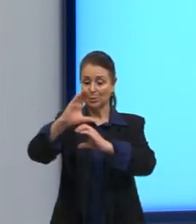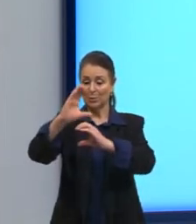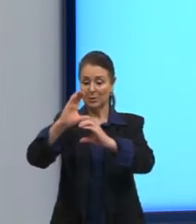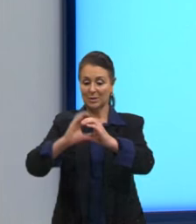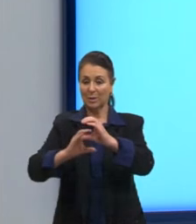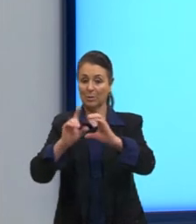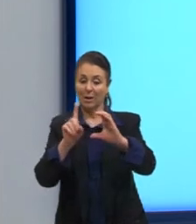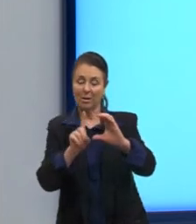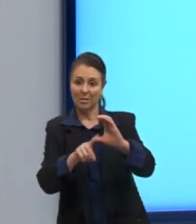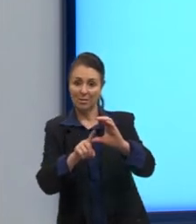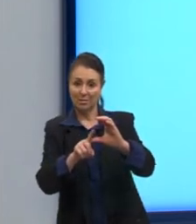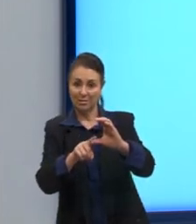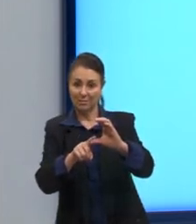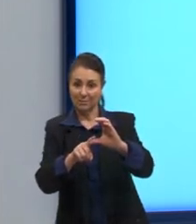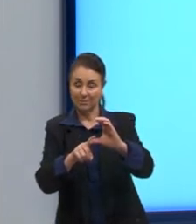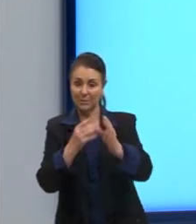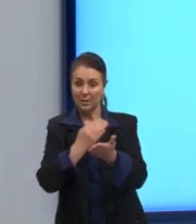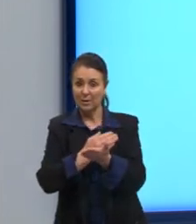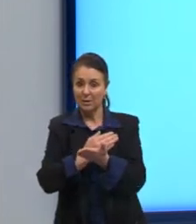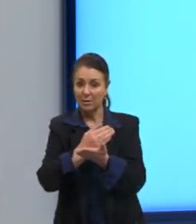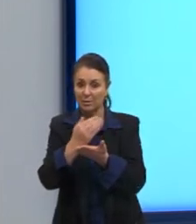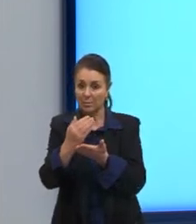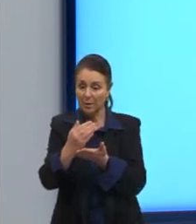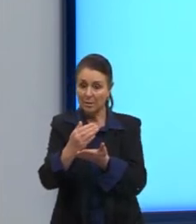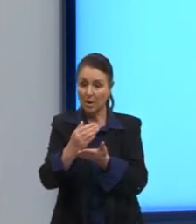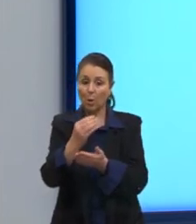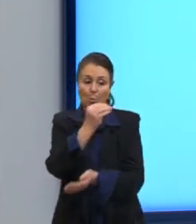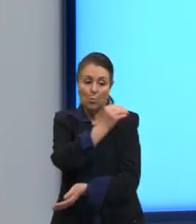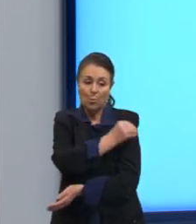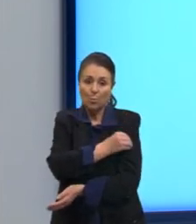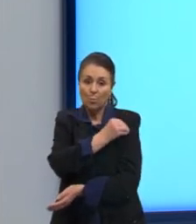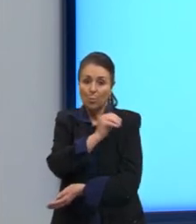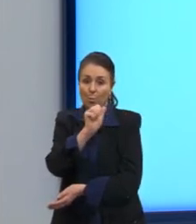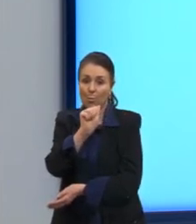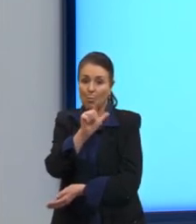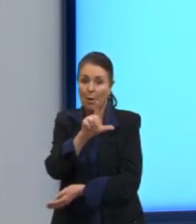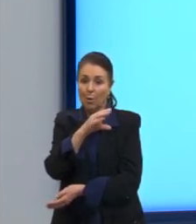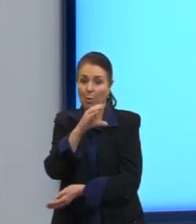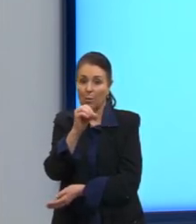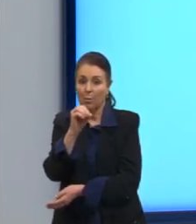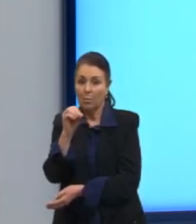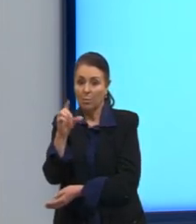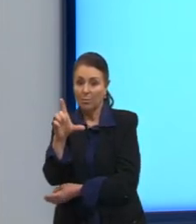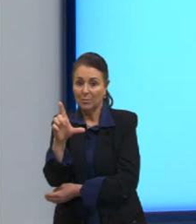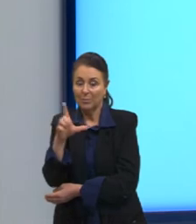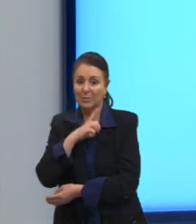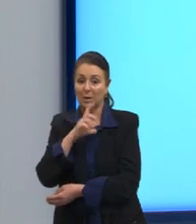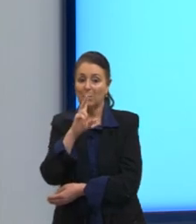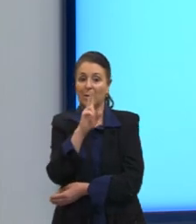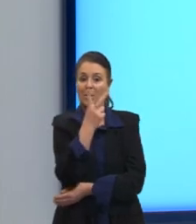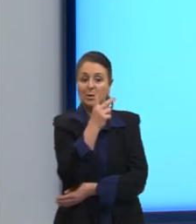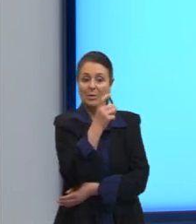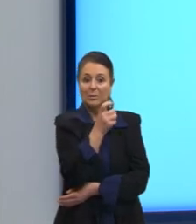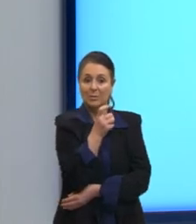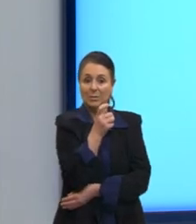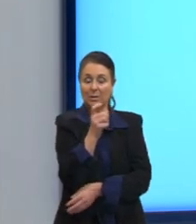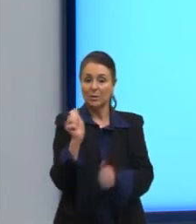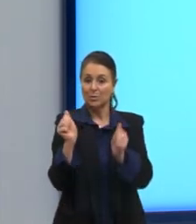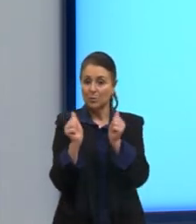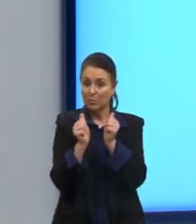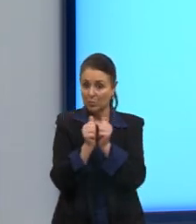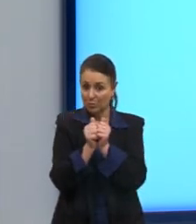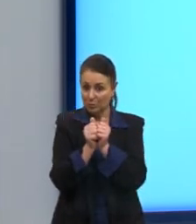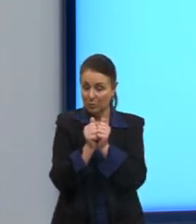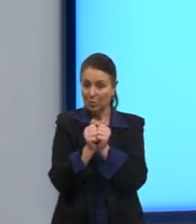E vai formar então porque eu vou ter uma hidroxila junto com o